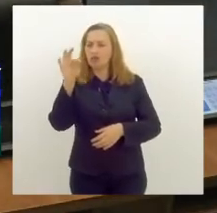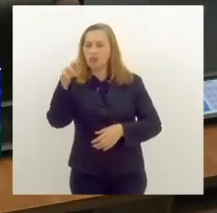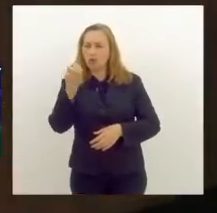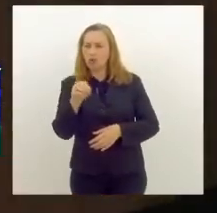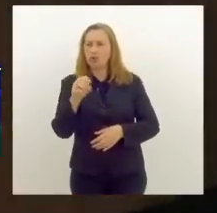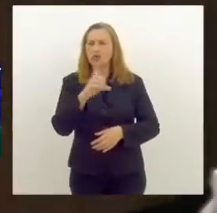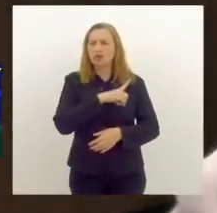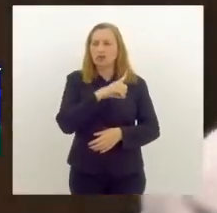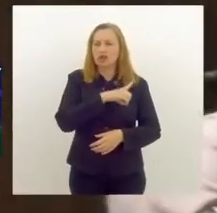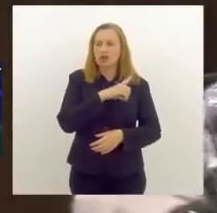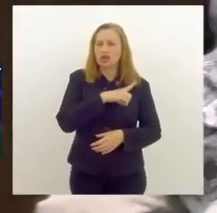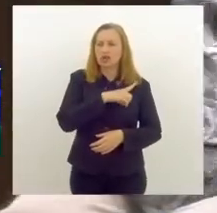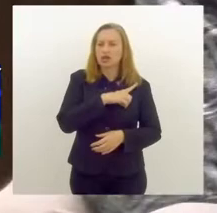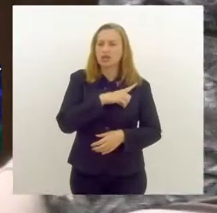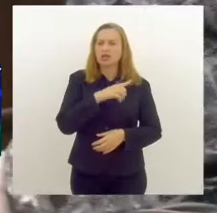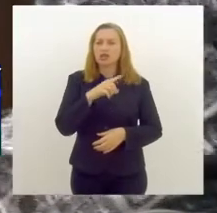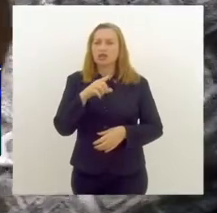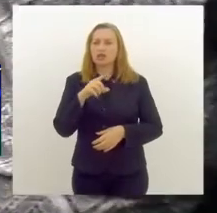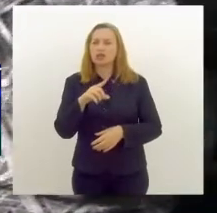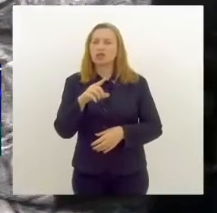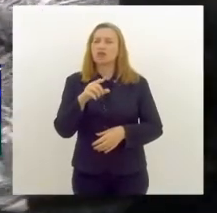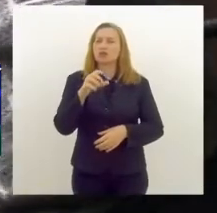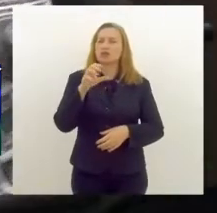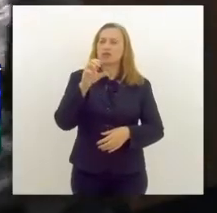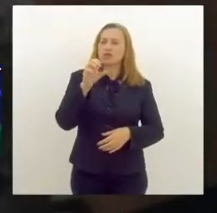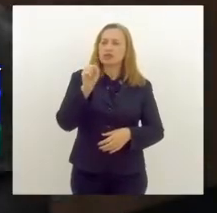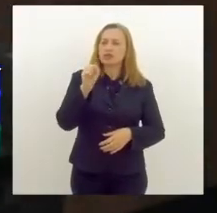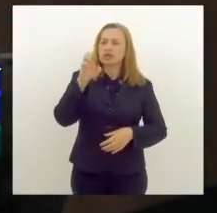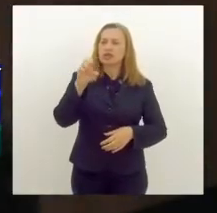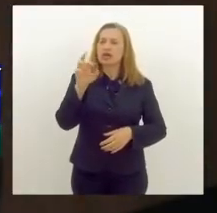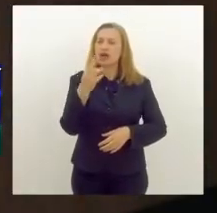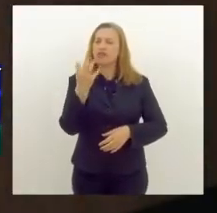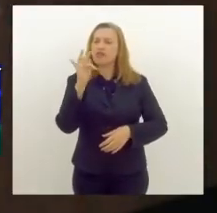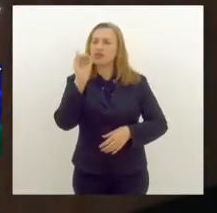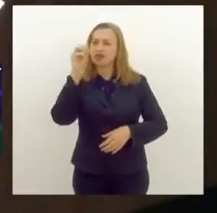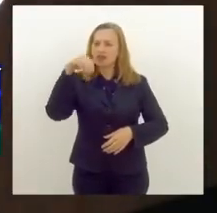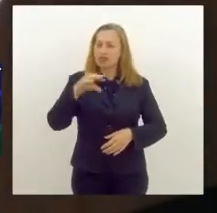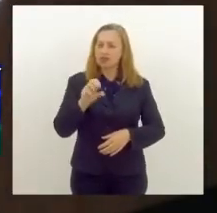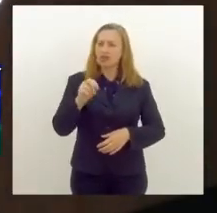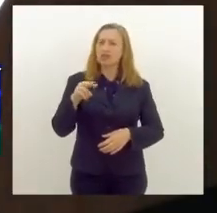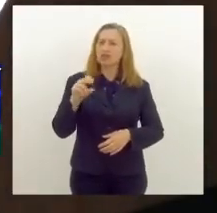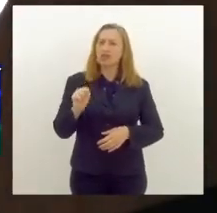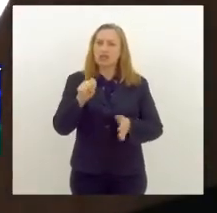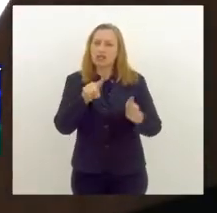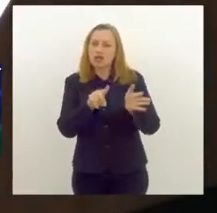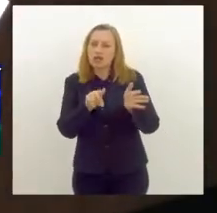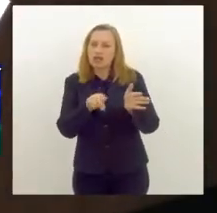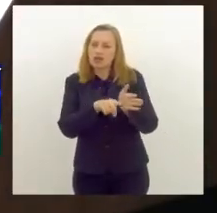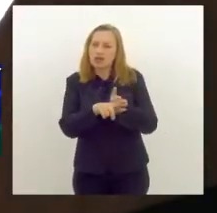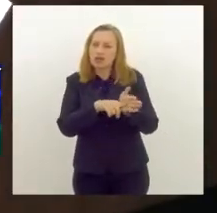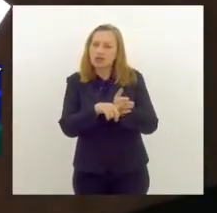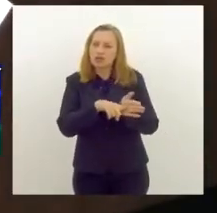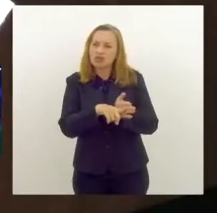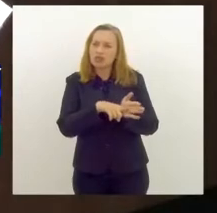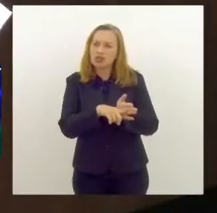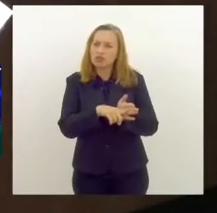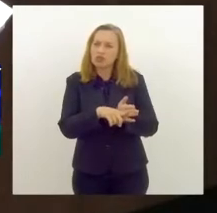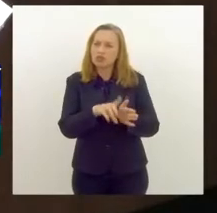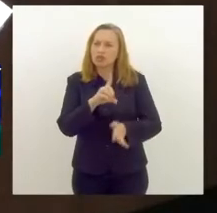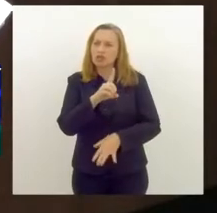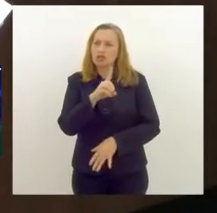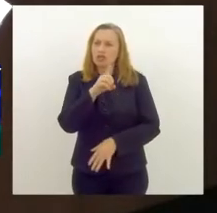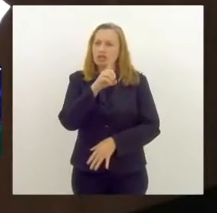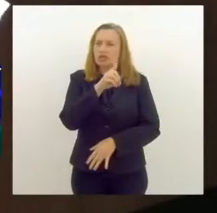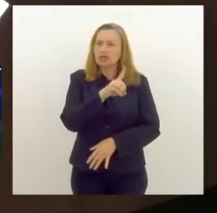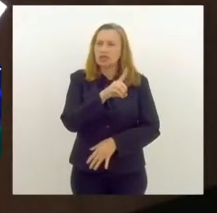o Roberto, chefe de investigação, e o Serafim, inspetor do grupo de investigação complementar. A 151 EDP